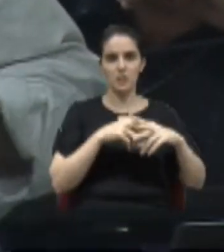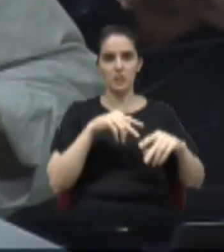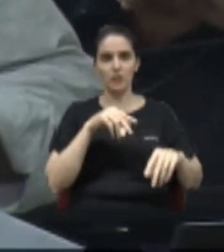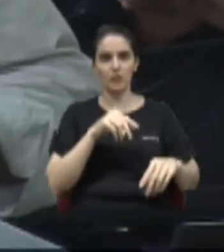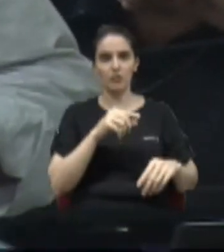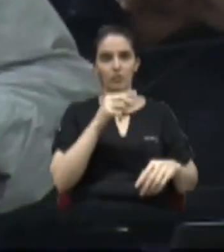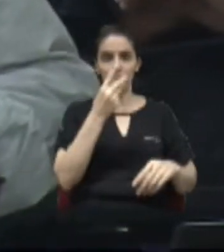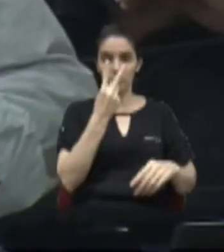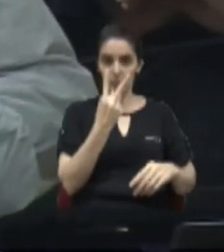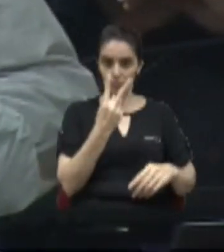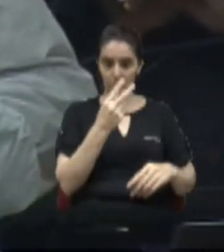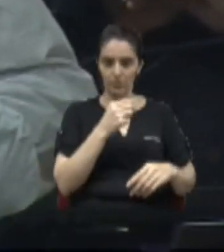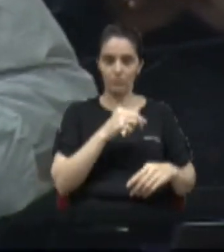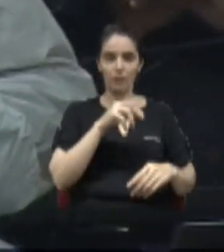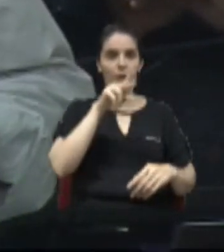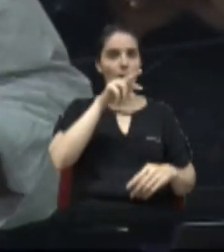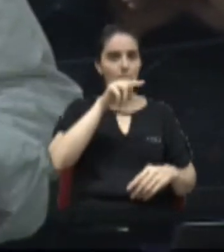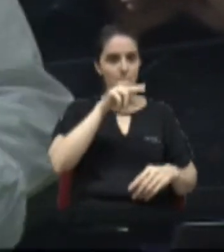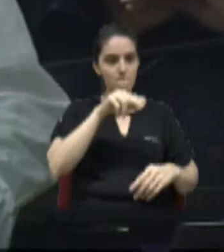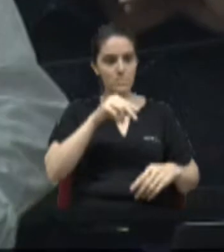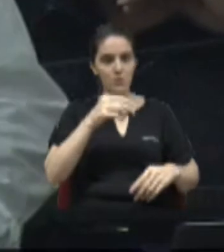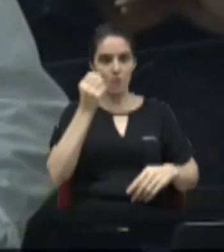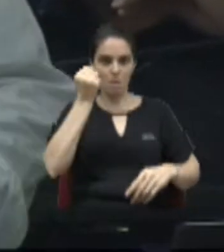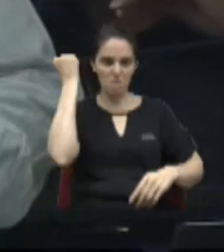e ele conseguiu